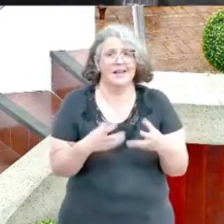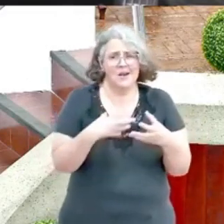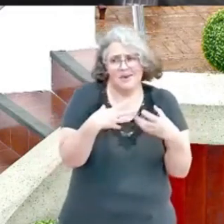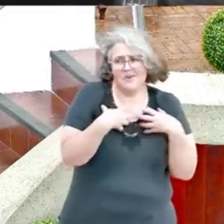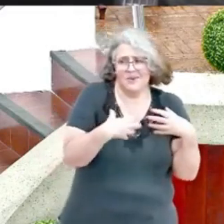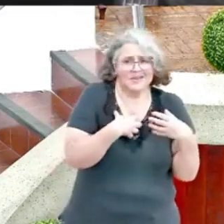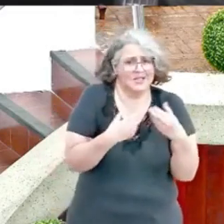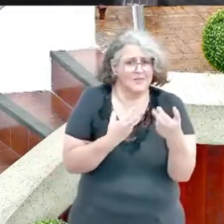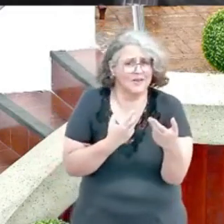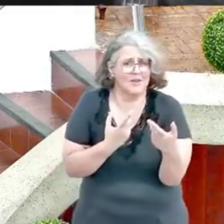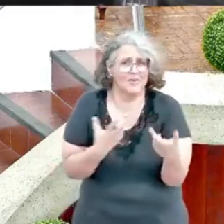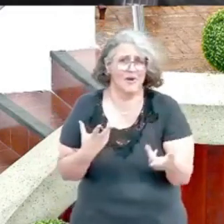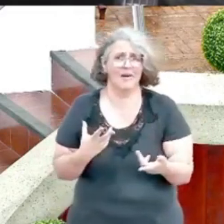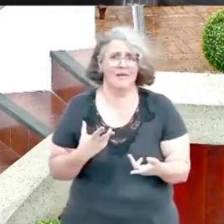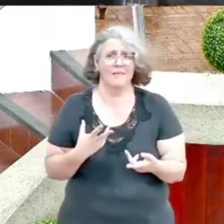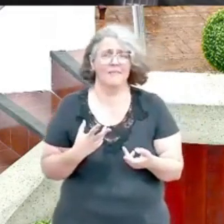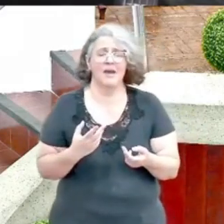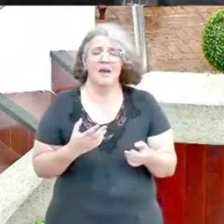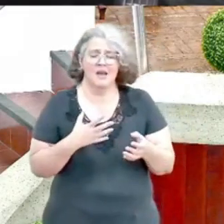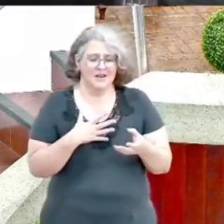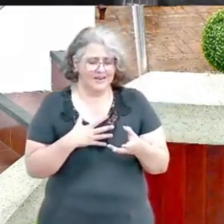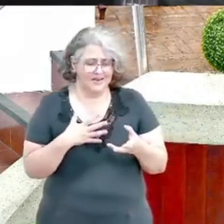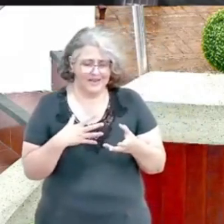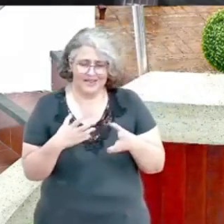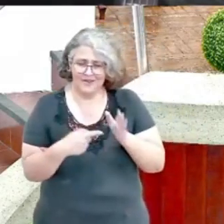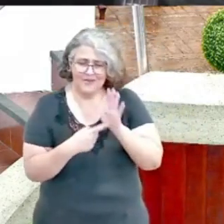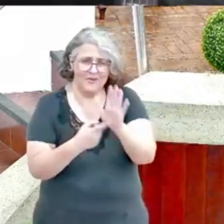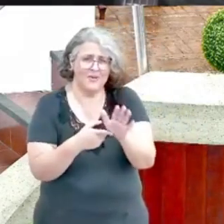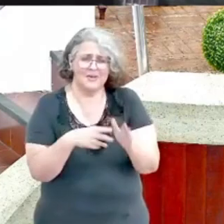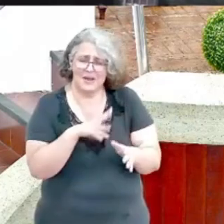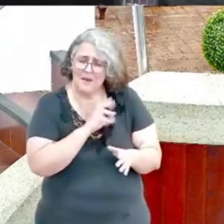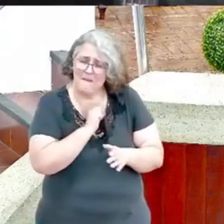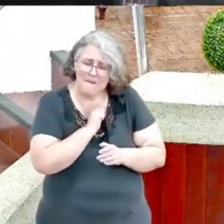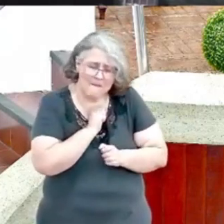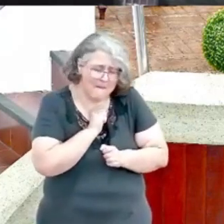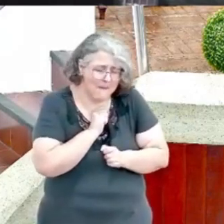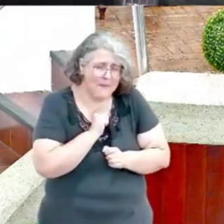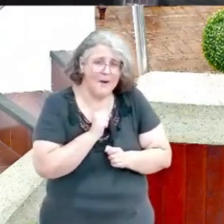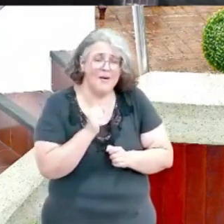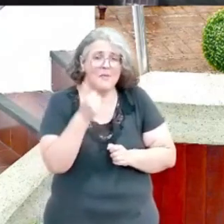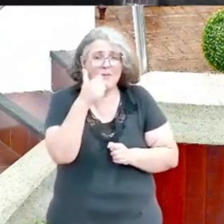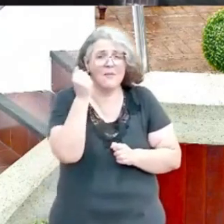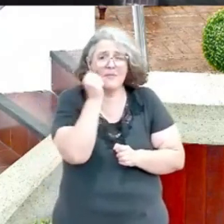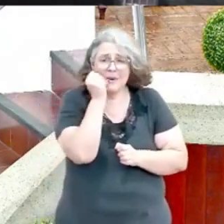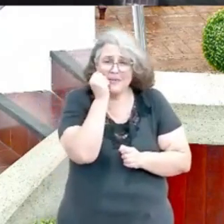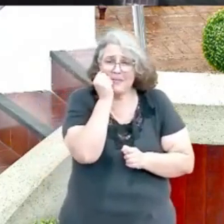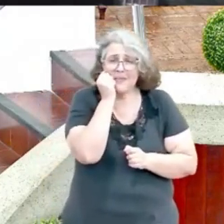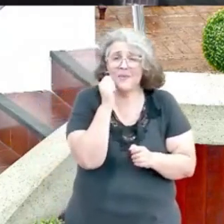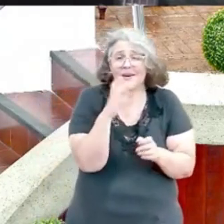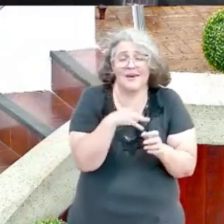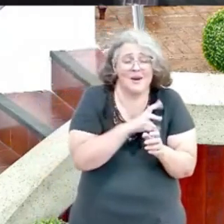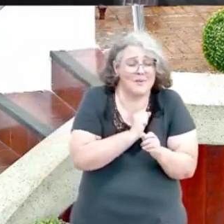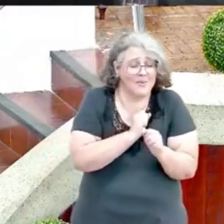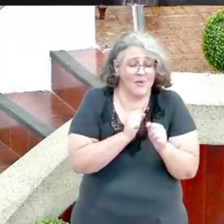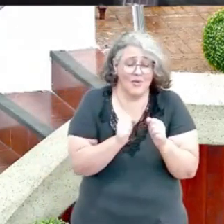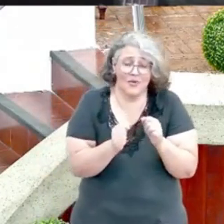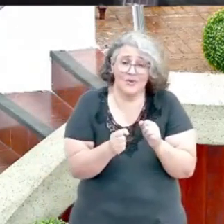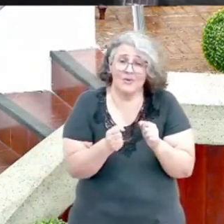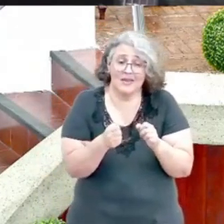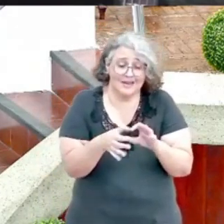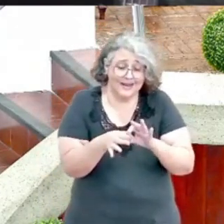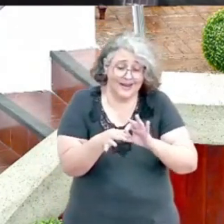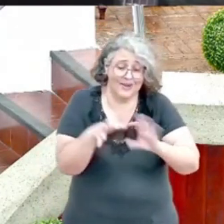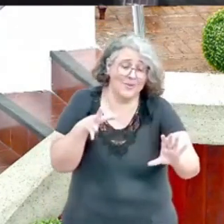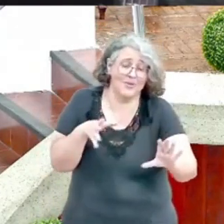descrito que ele agiu como um pai, como uma mãe, carinhoso para com aquela igreja. Então Paulo agora, separado daquela igreja,